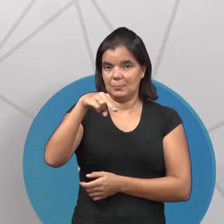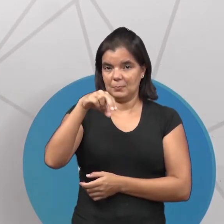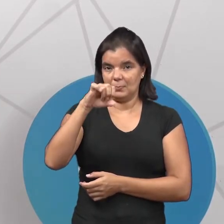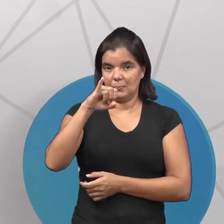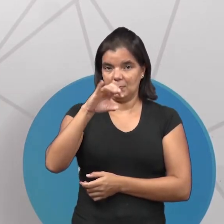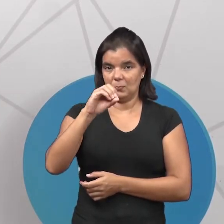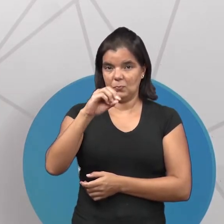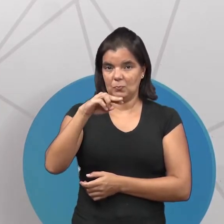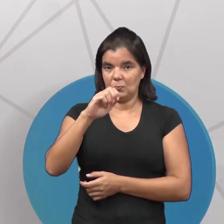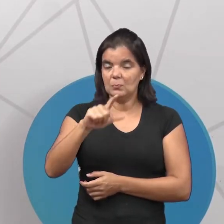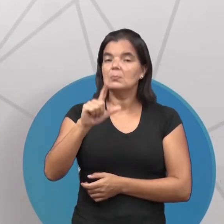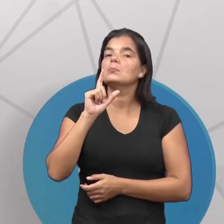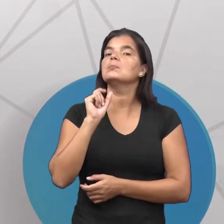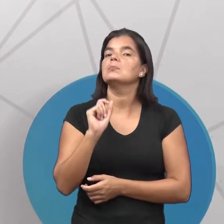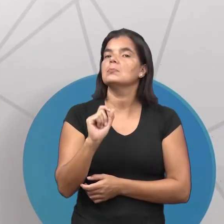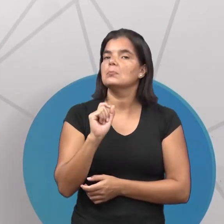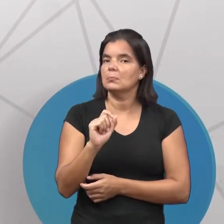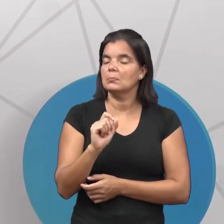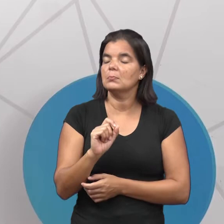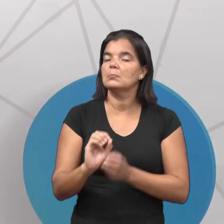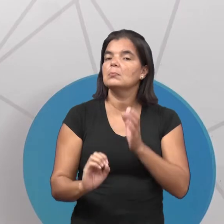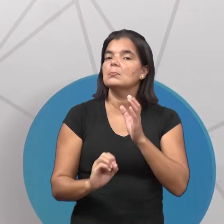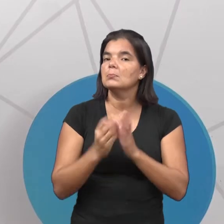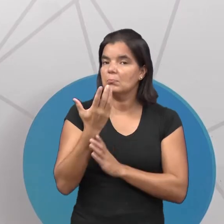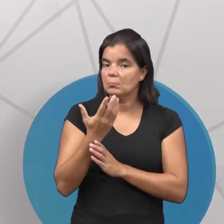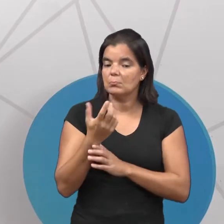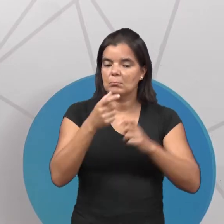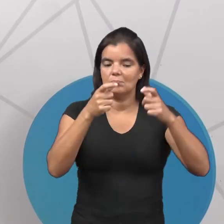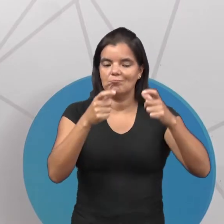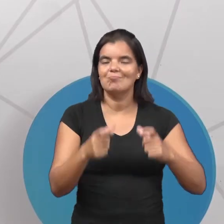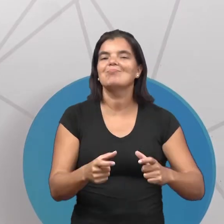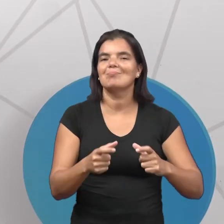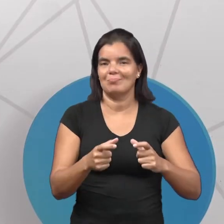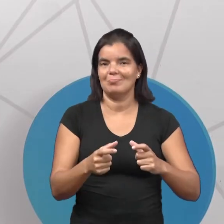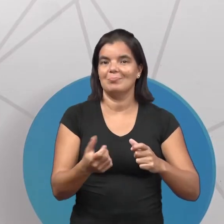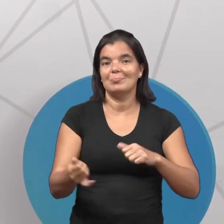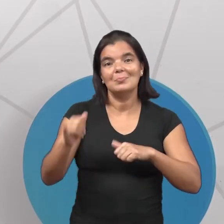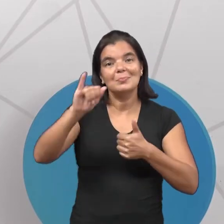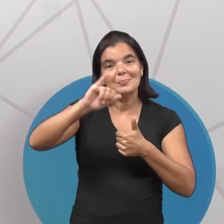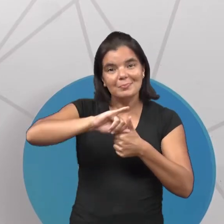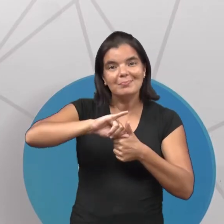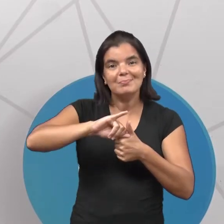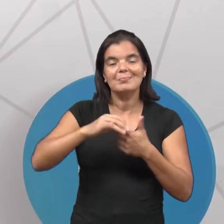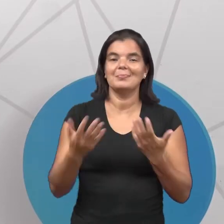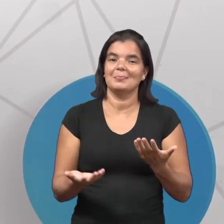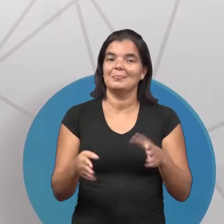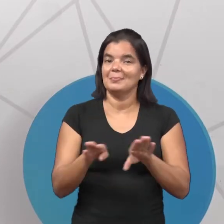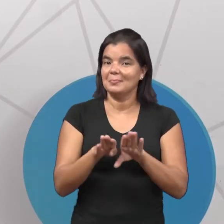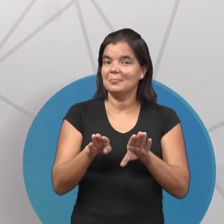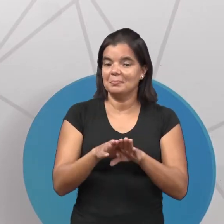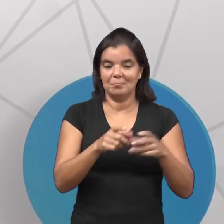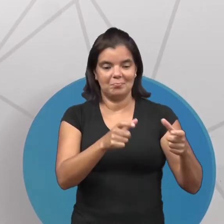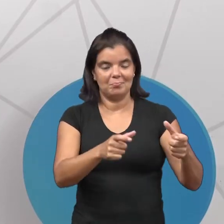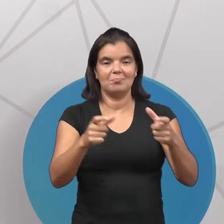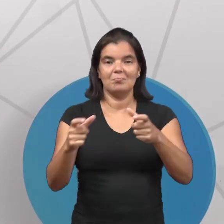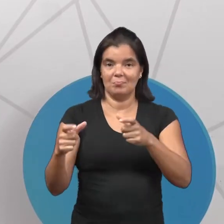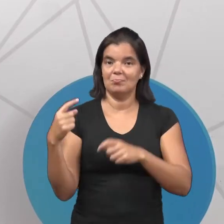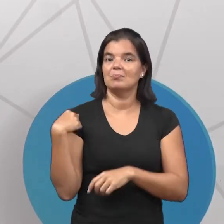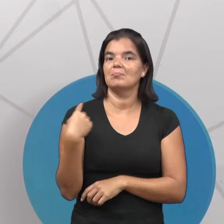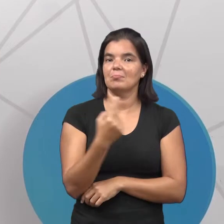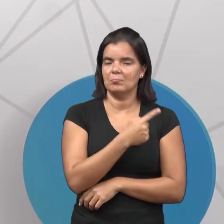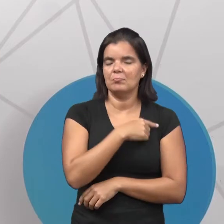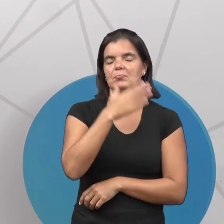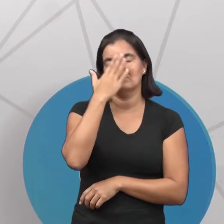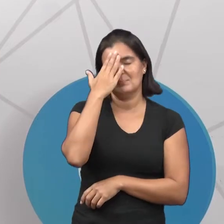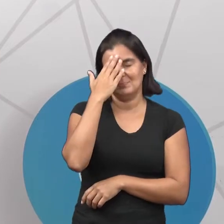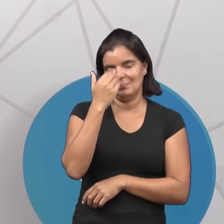tridimensionais, elas são realizadas para ocupar o espaço. E espaço, nós